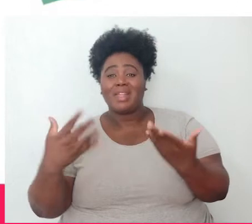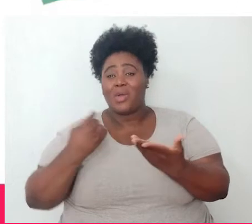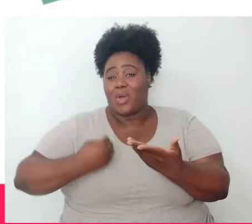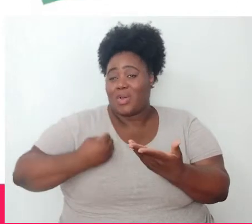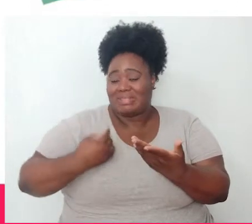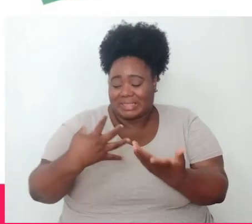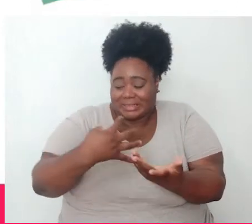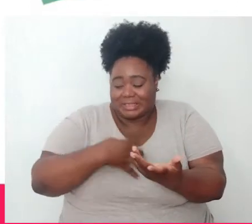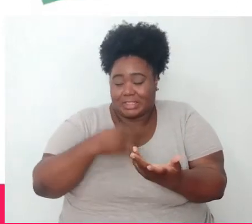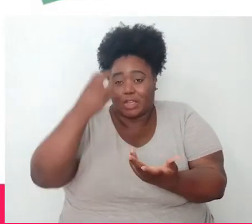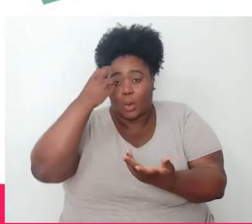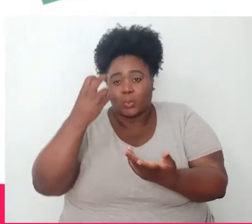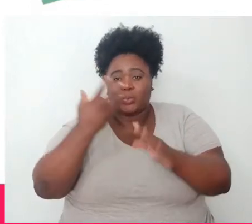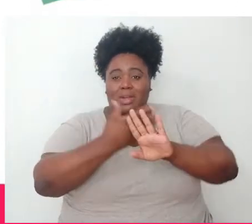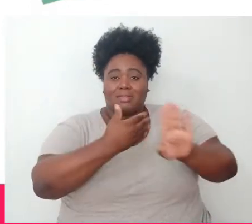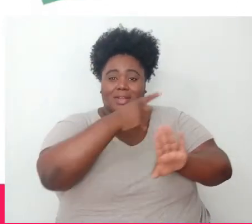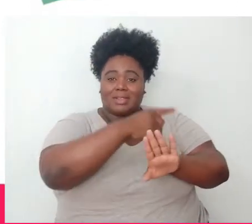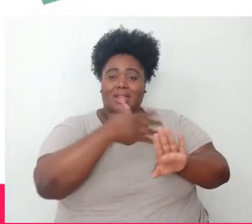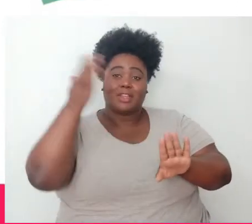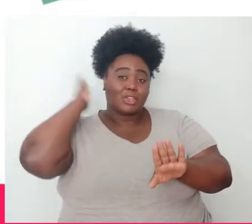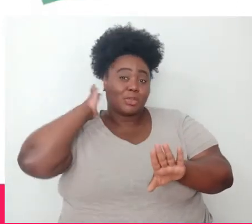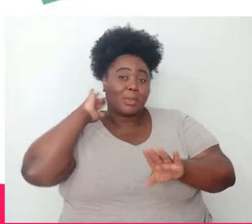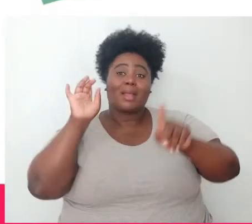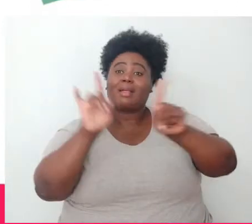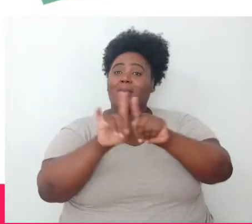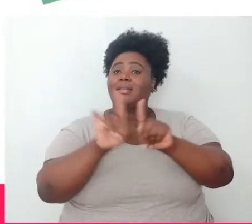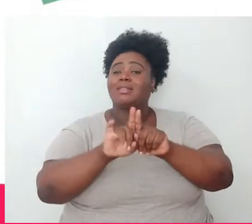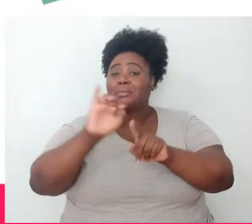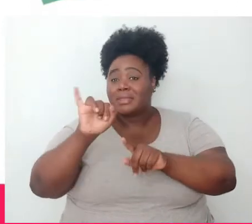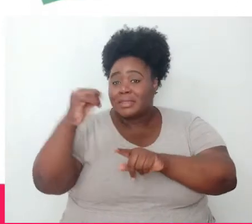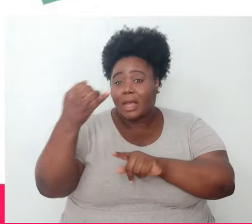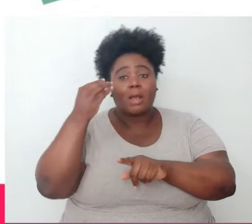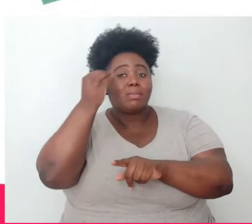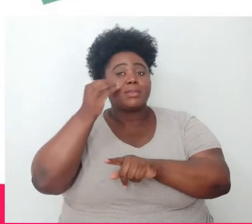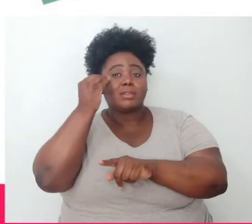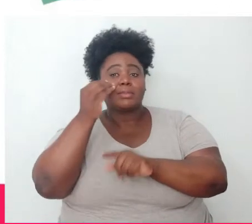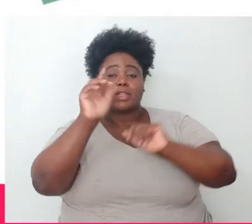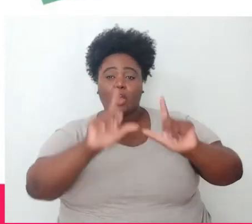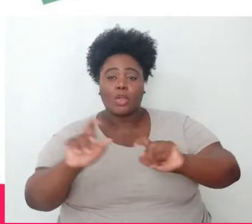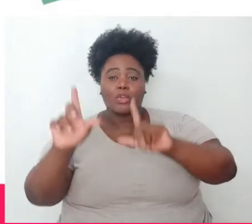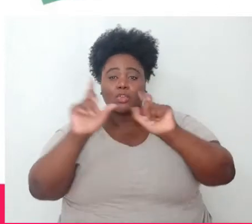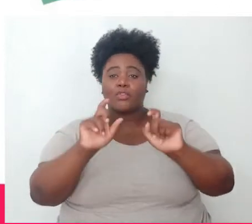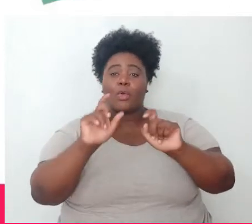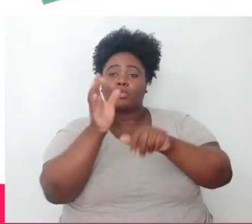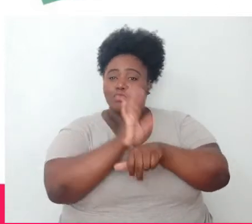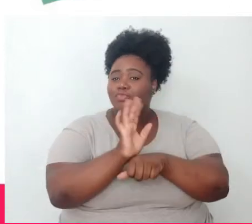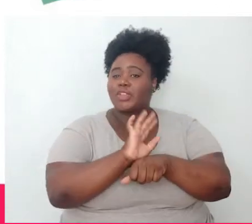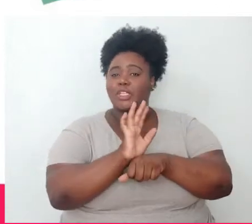popular, com as periferias de Belém, mais as possibilidades de experimentações com fotografia, com